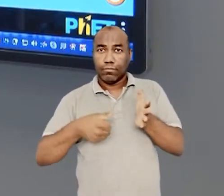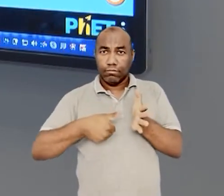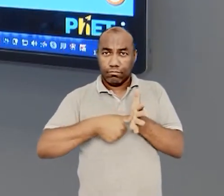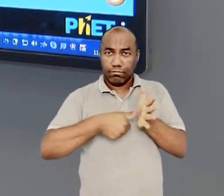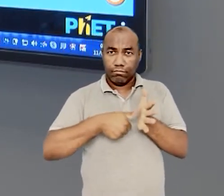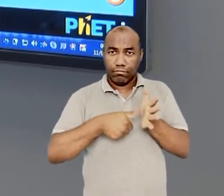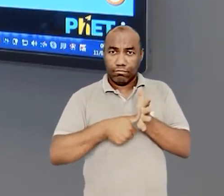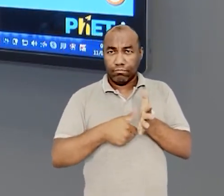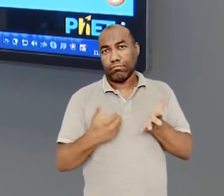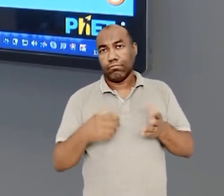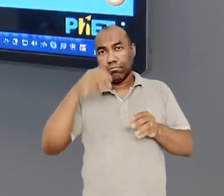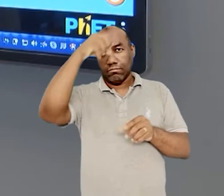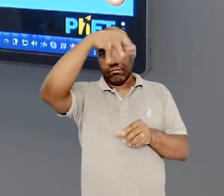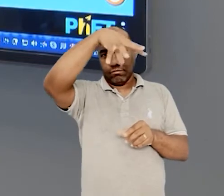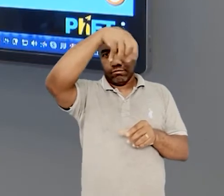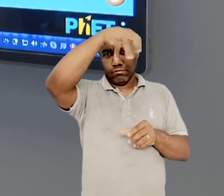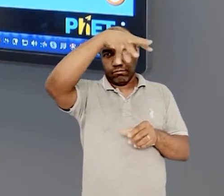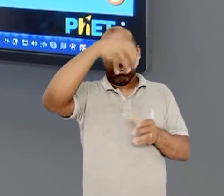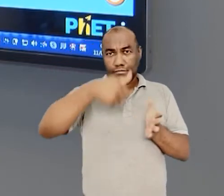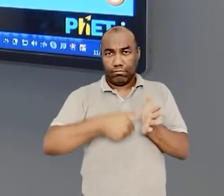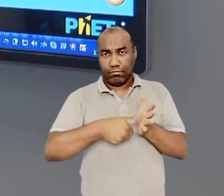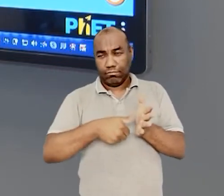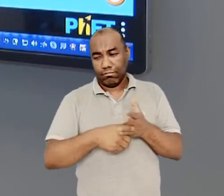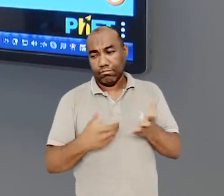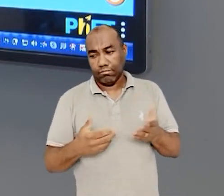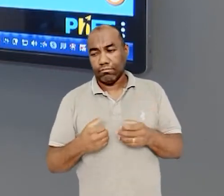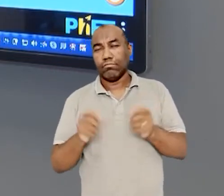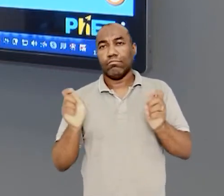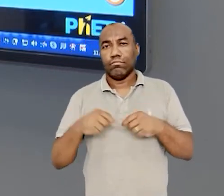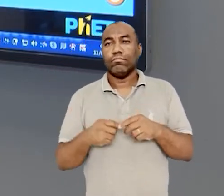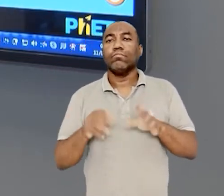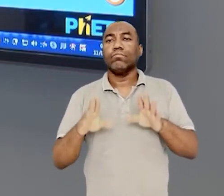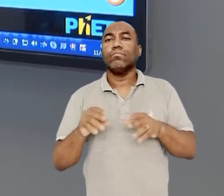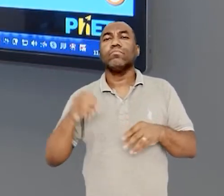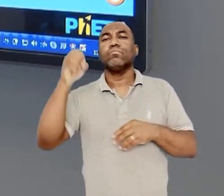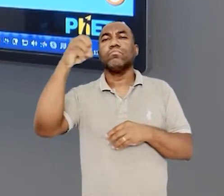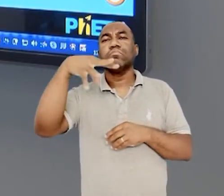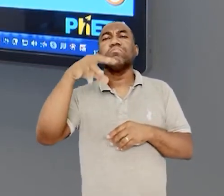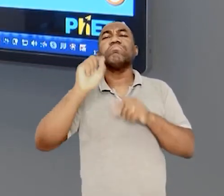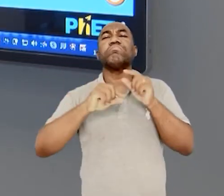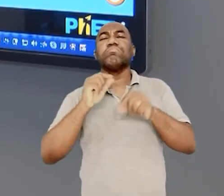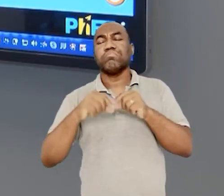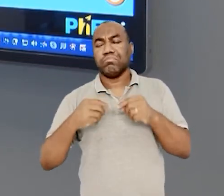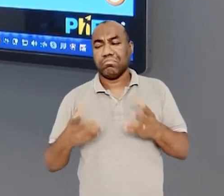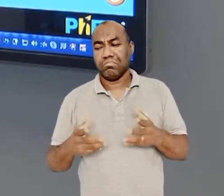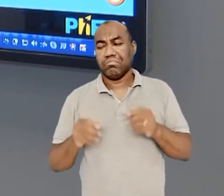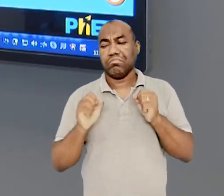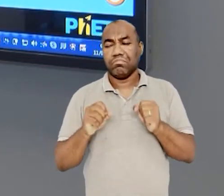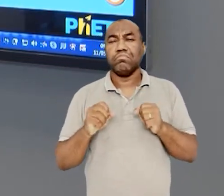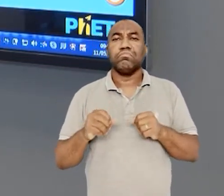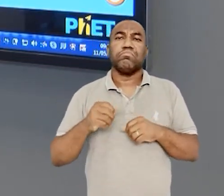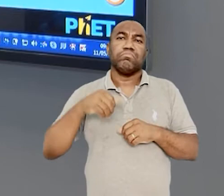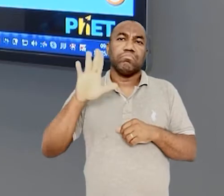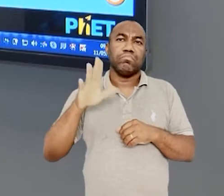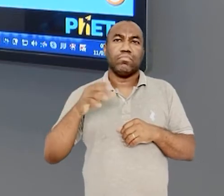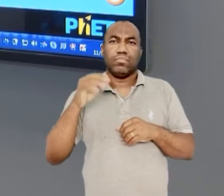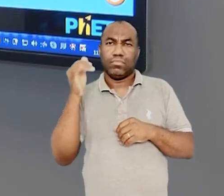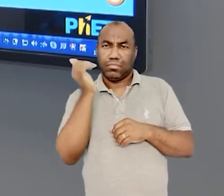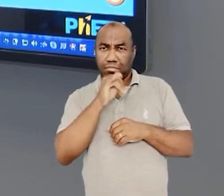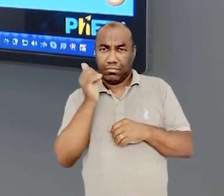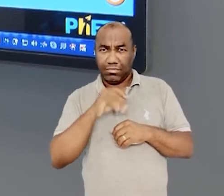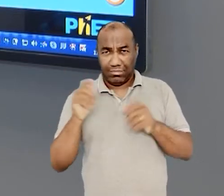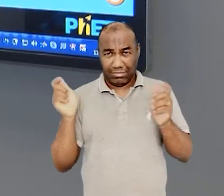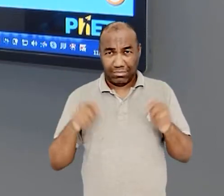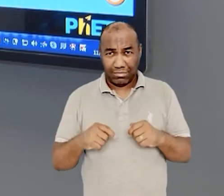chave, e aqui nós temos novamente o brilho. Essa lâmpada ela pode emitir mais